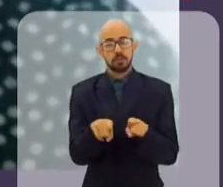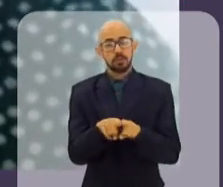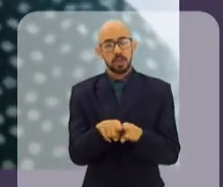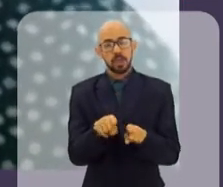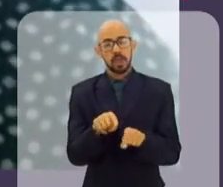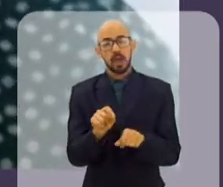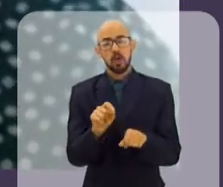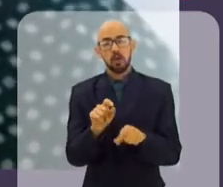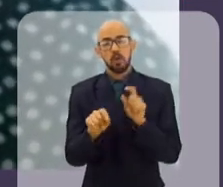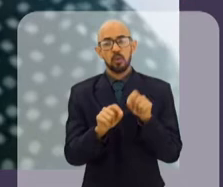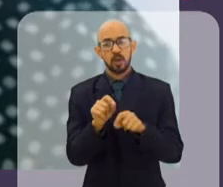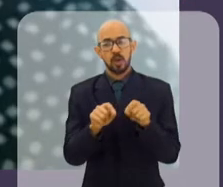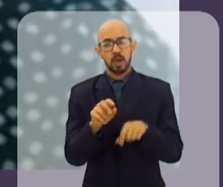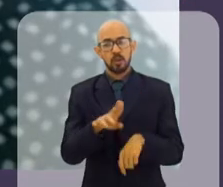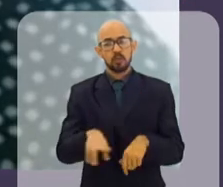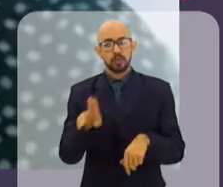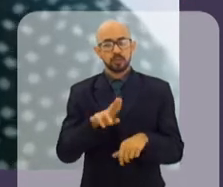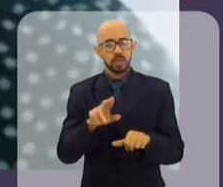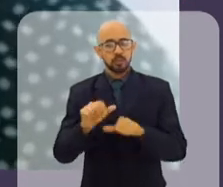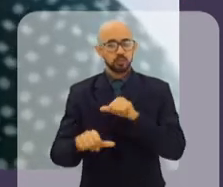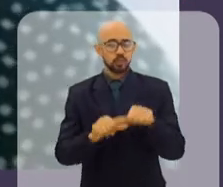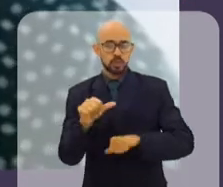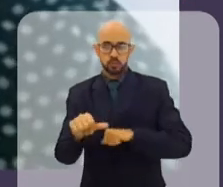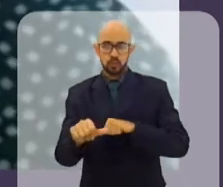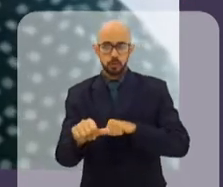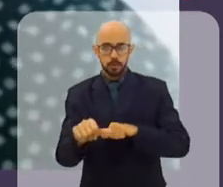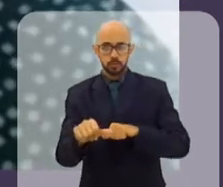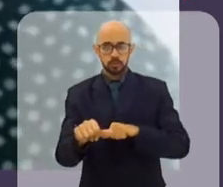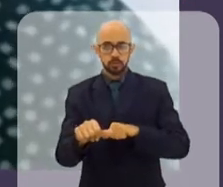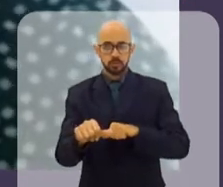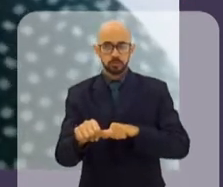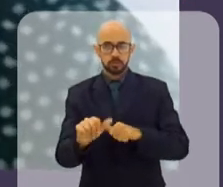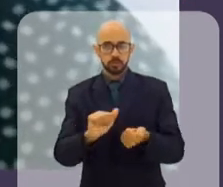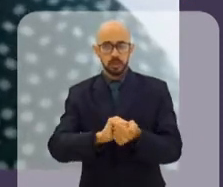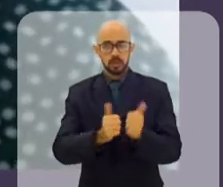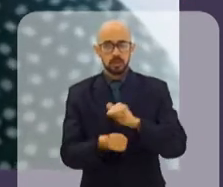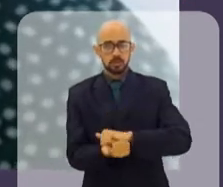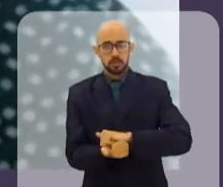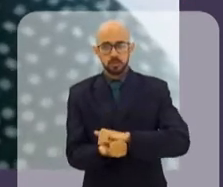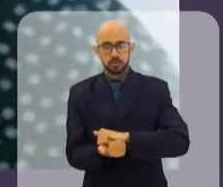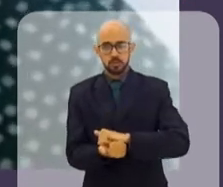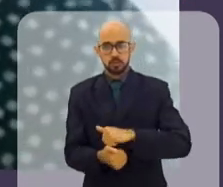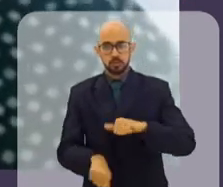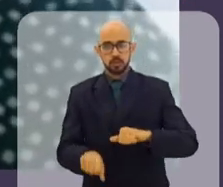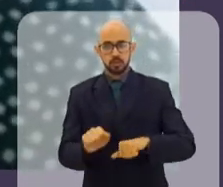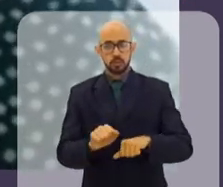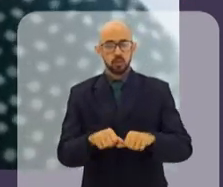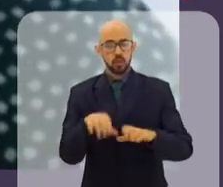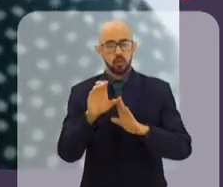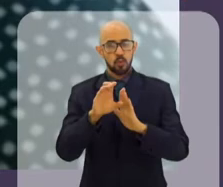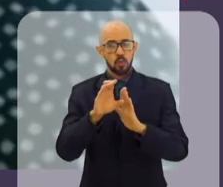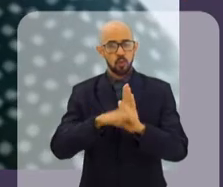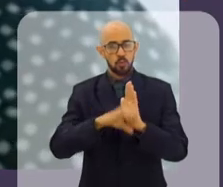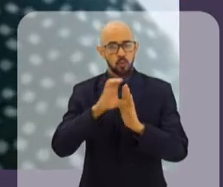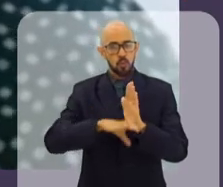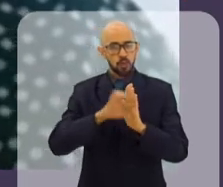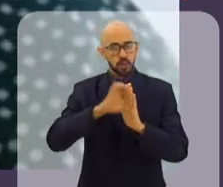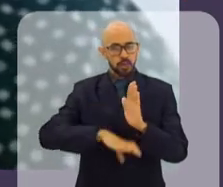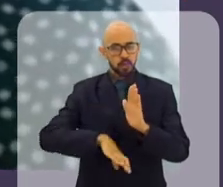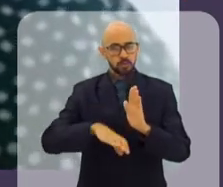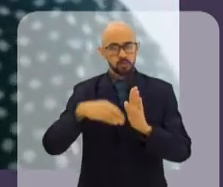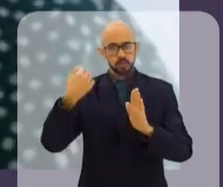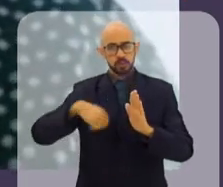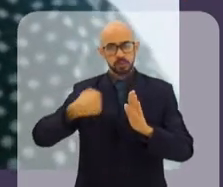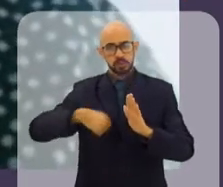a academia acabou se transformando e adaptando currículos com